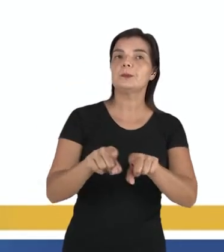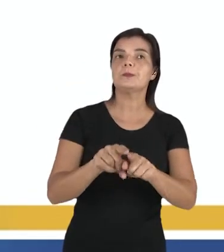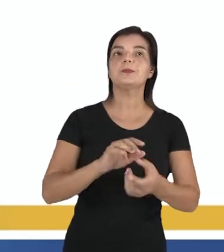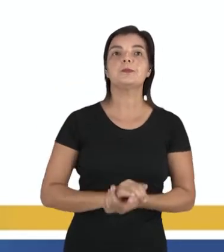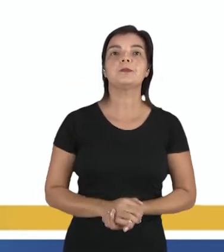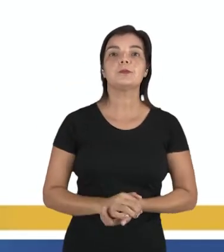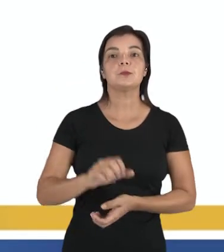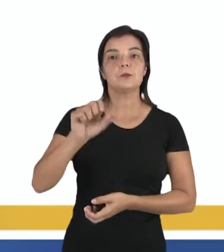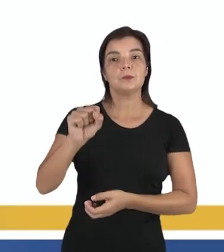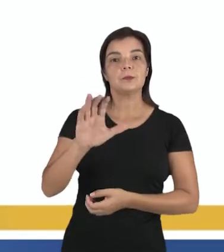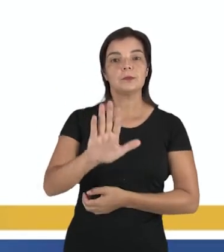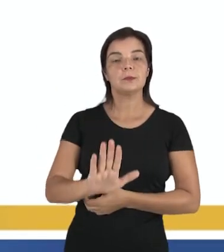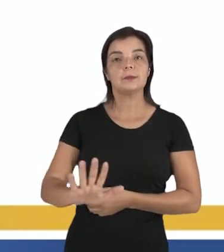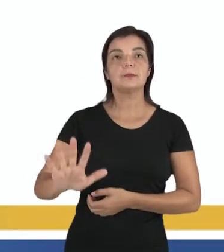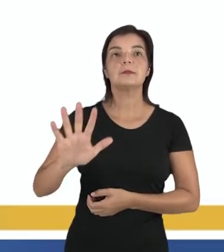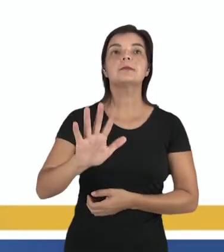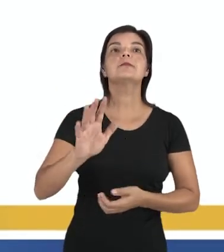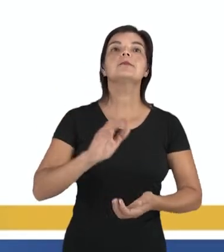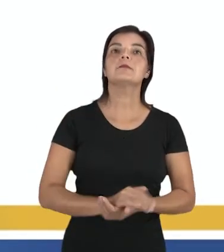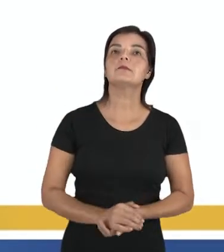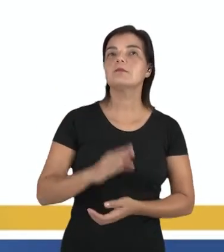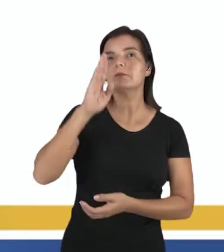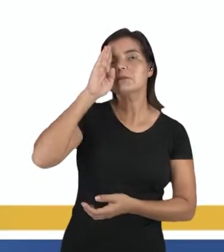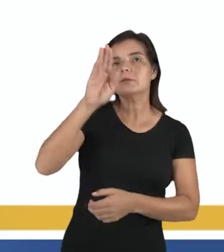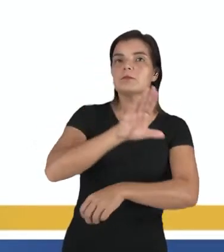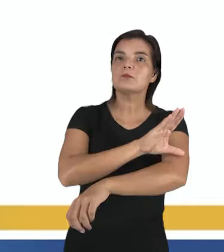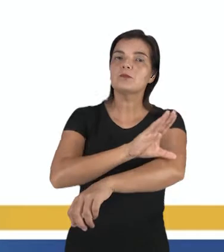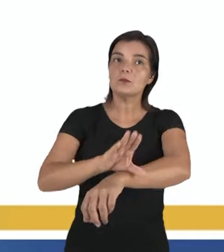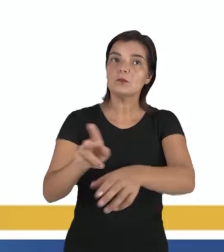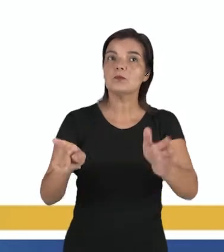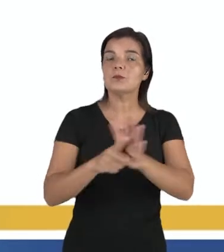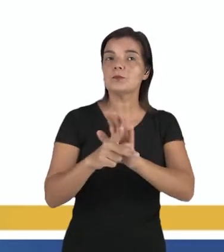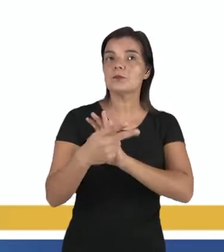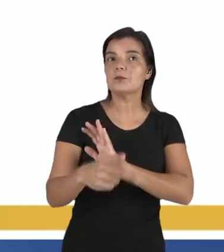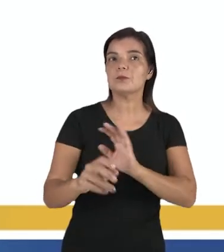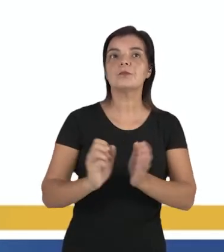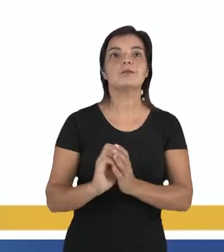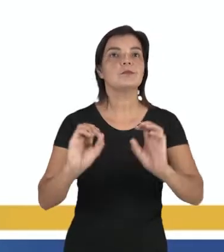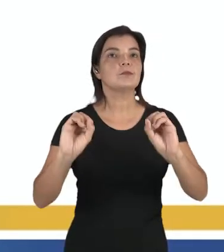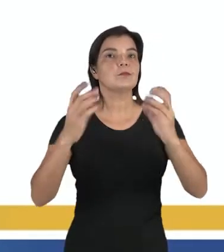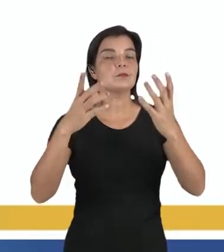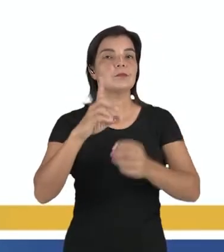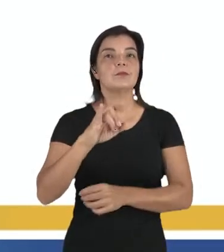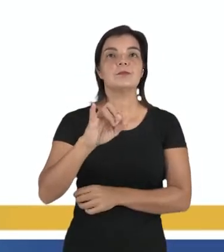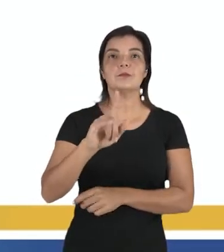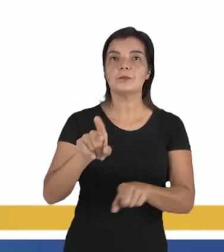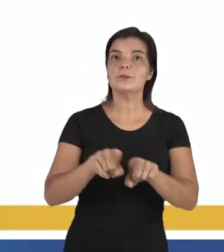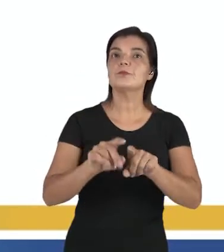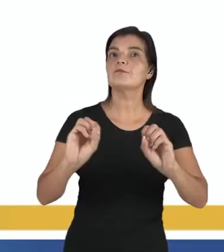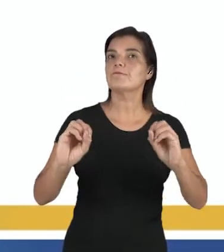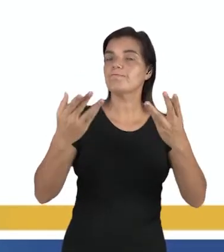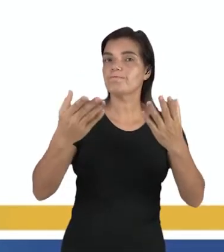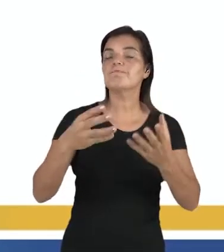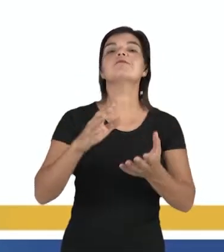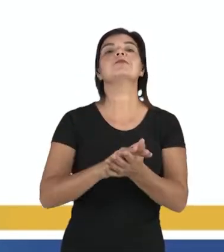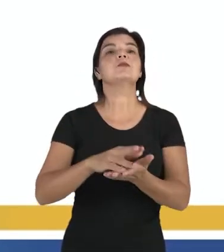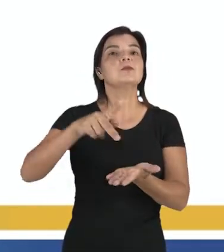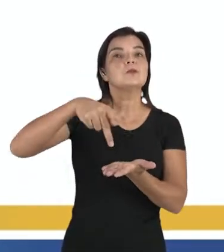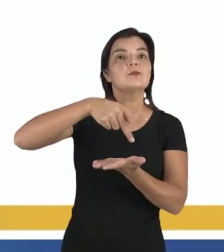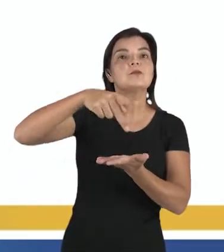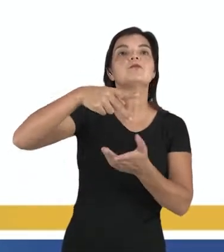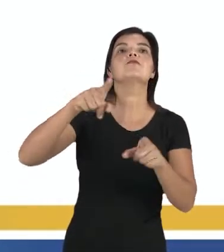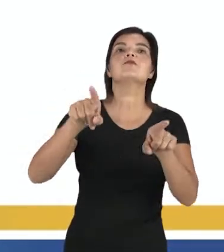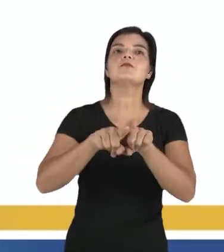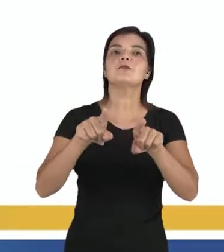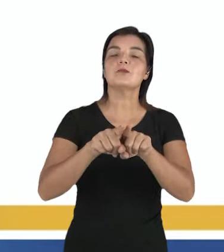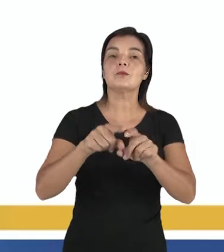Já no Centro-Oeste, a cultura do Centro-Oeste brasileiro é bem diversificada, recebendo contribuições principalmente dos